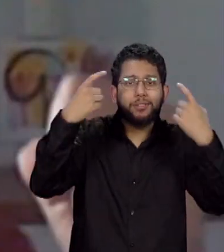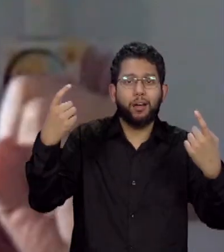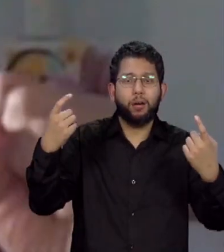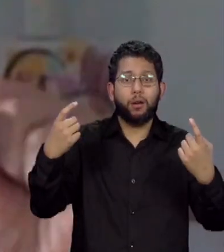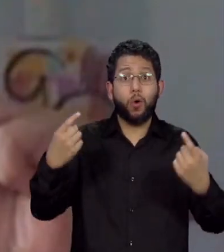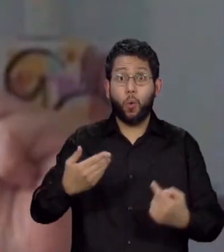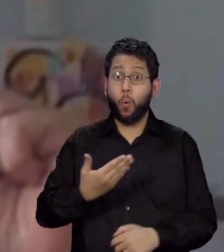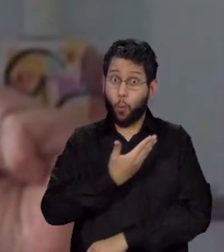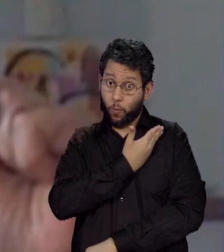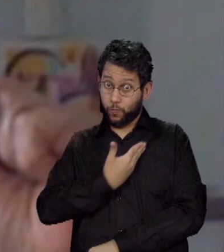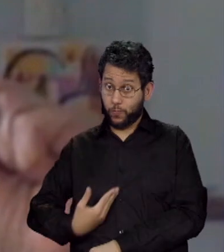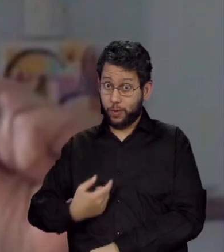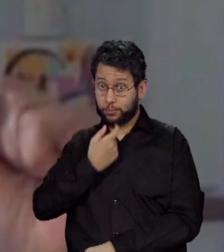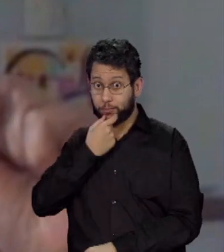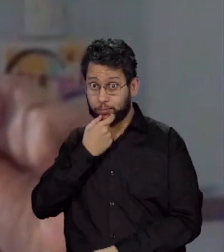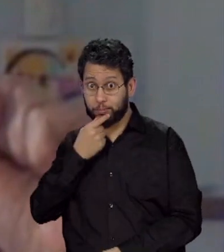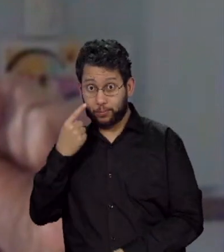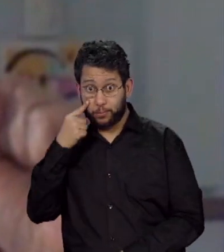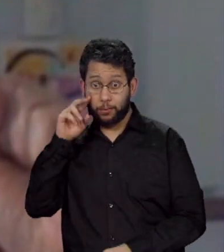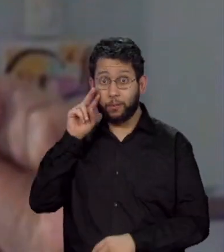governo britânico